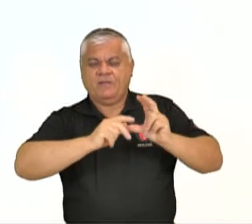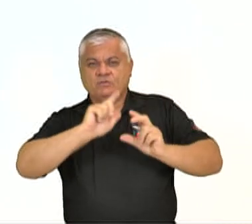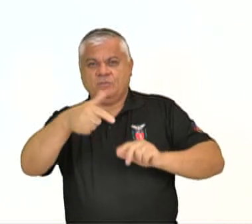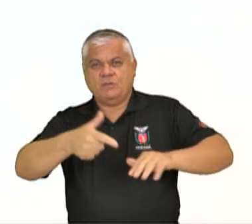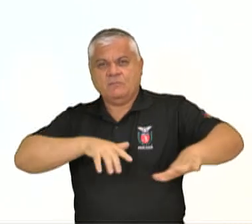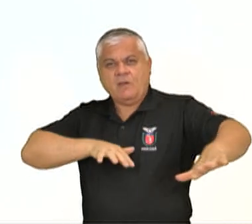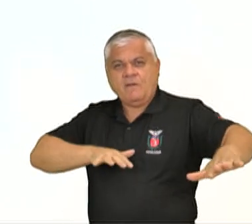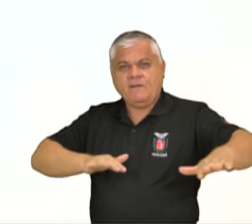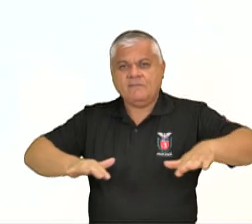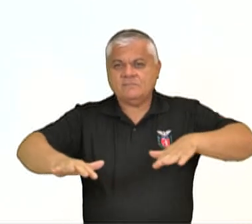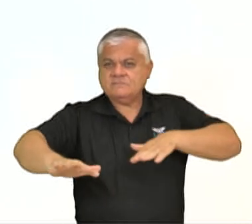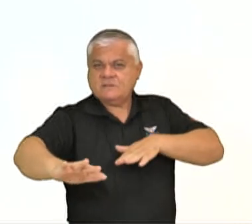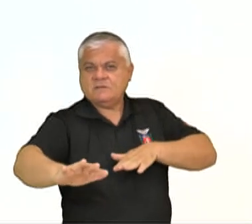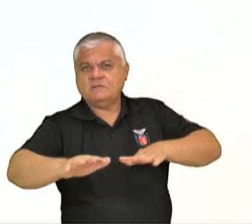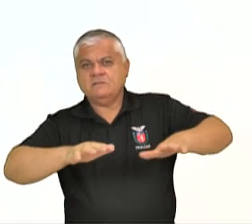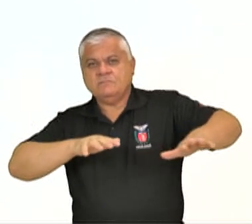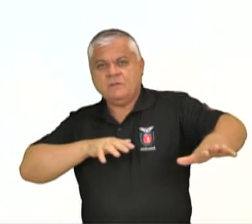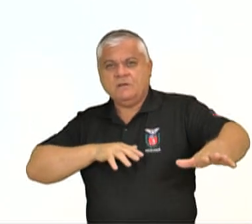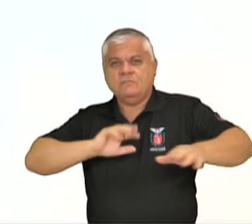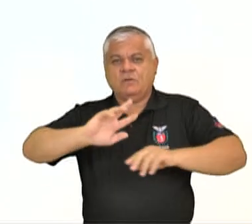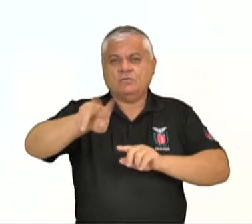sobre os golpes da